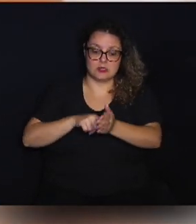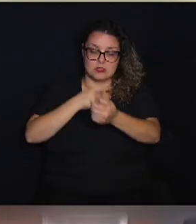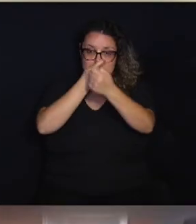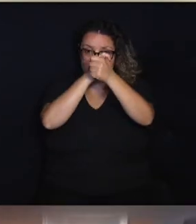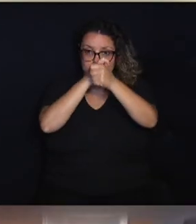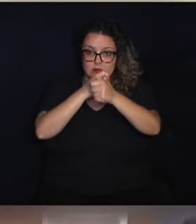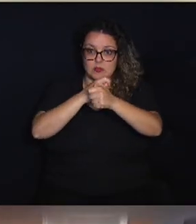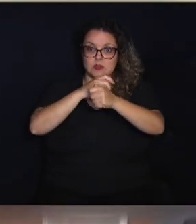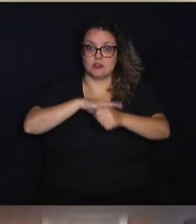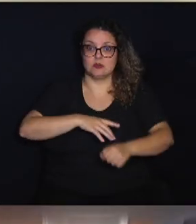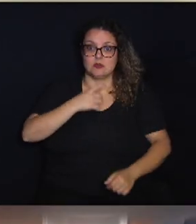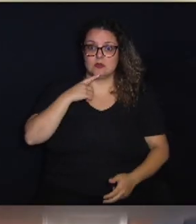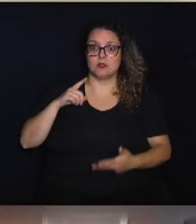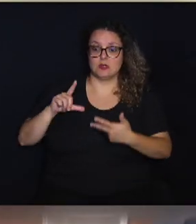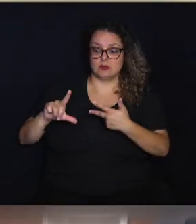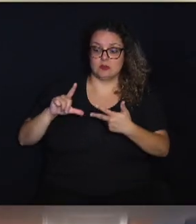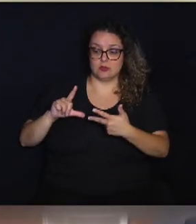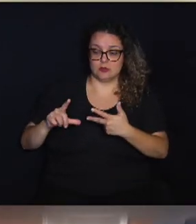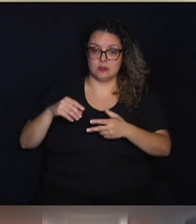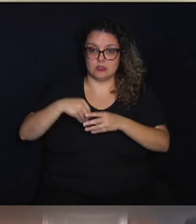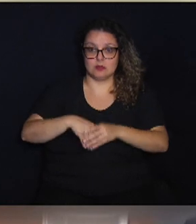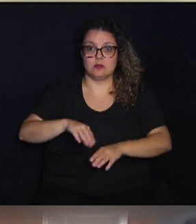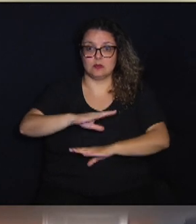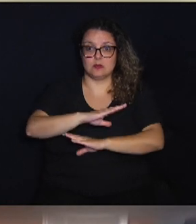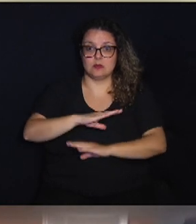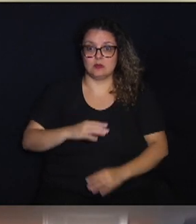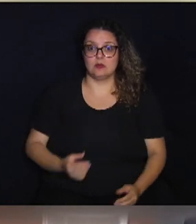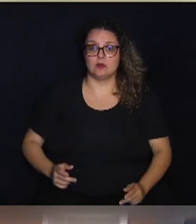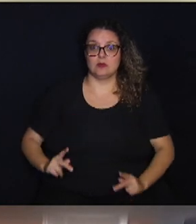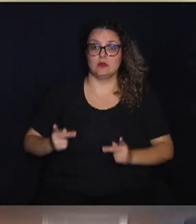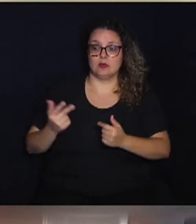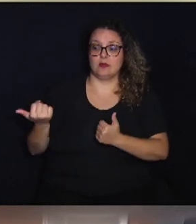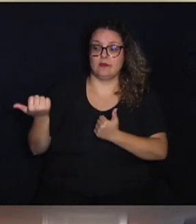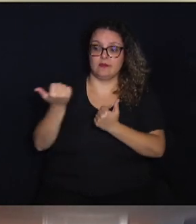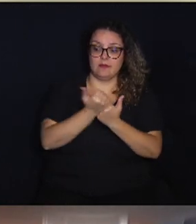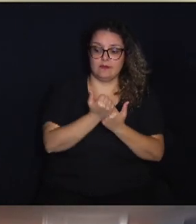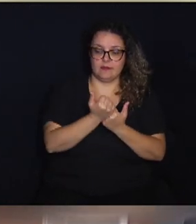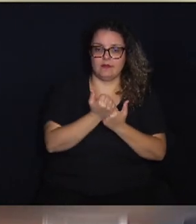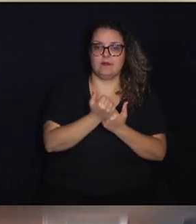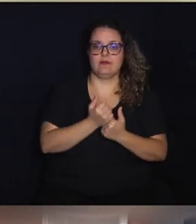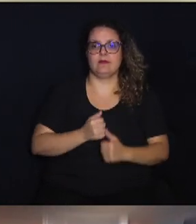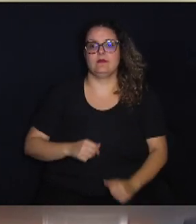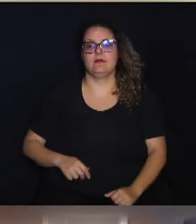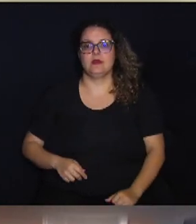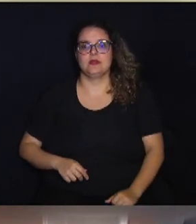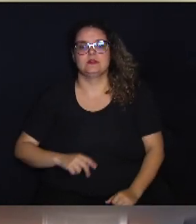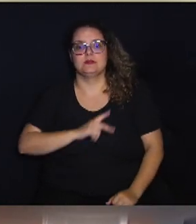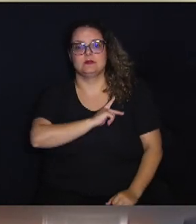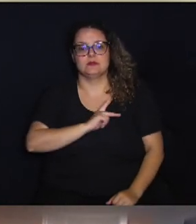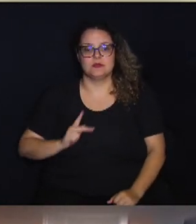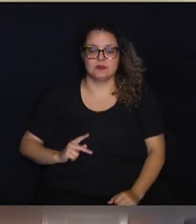No Legislativo Campineiro, foi eleita como vice-presidente da Câmara para o biênio